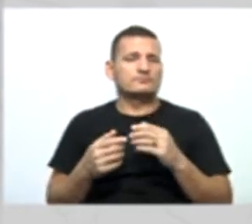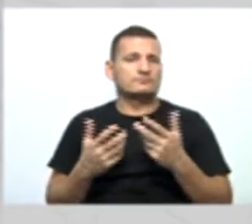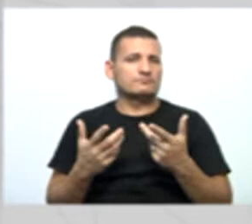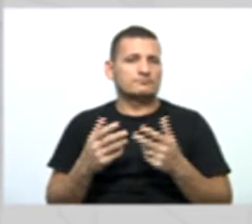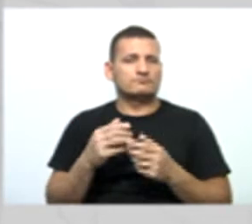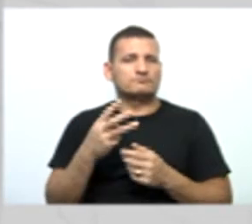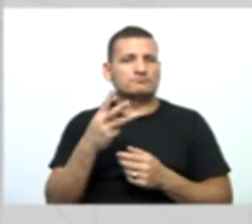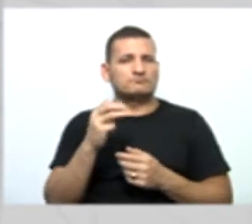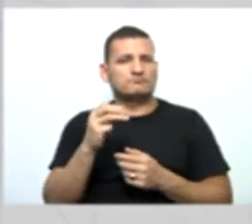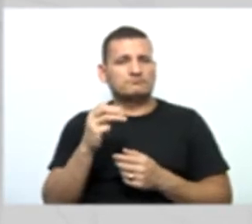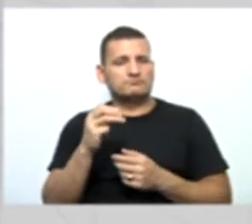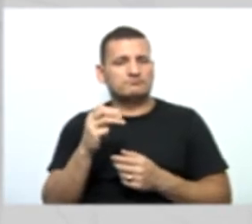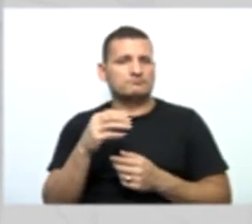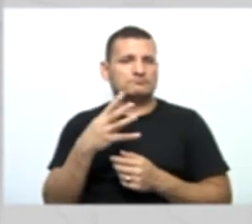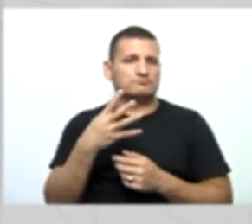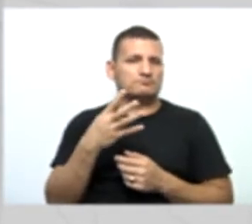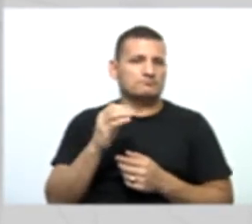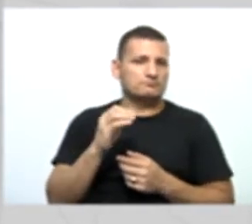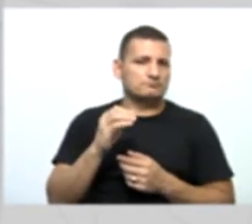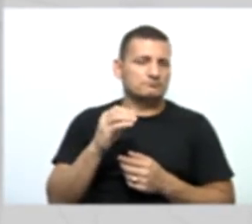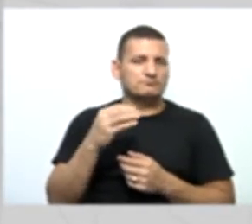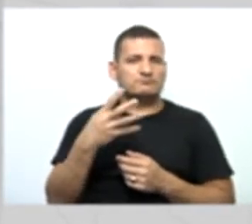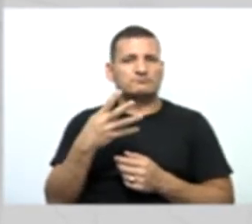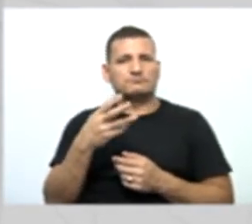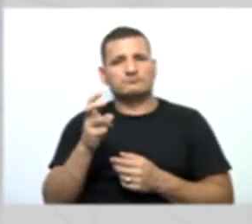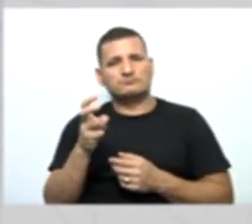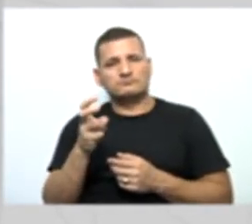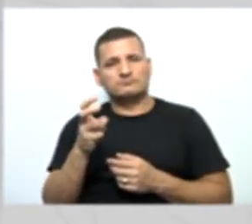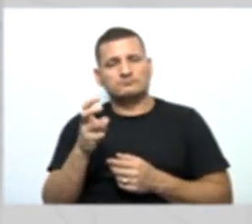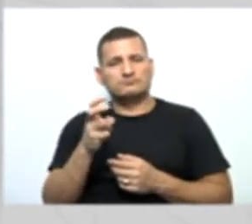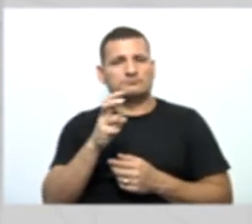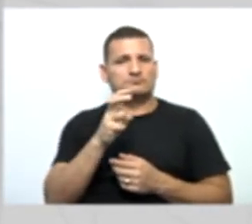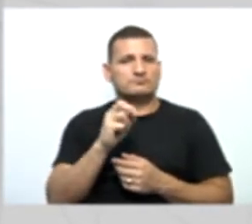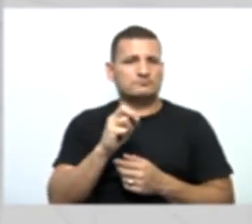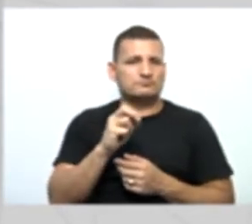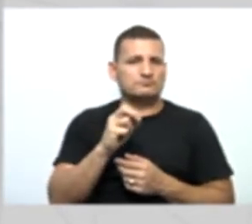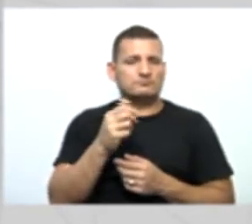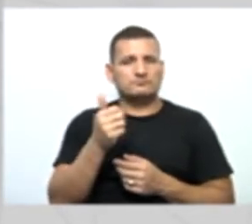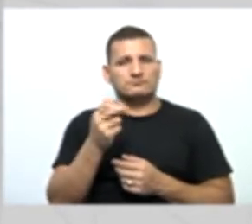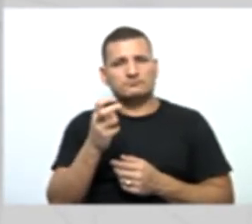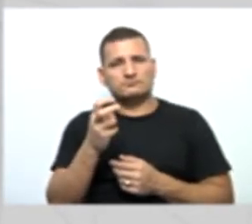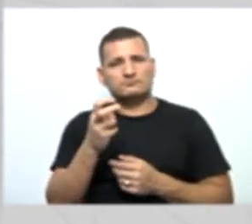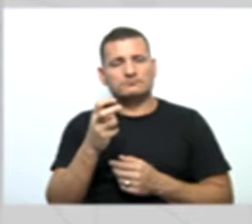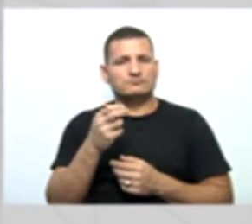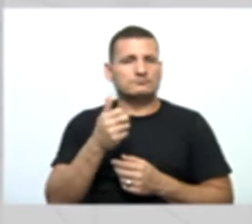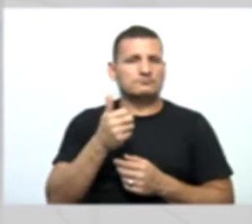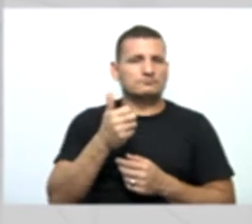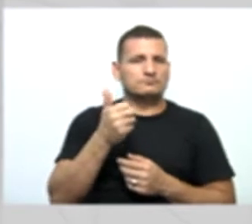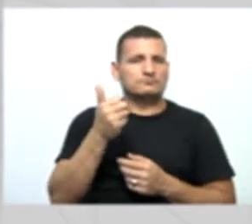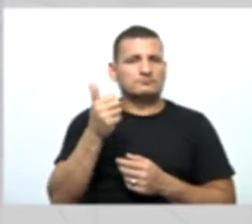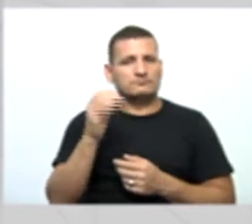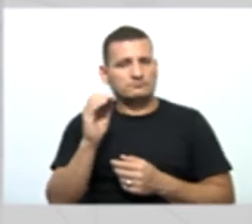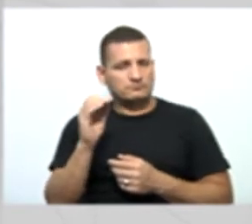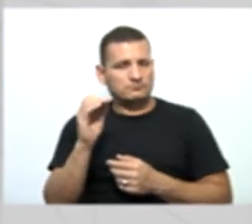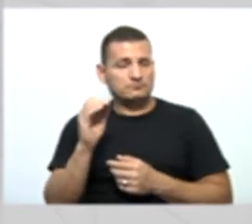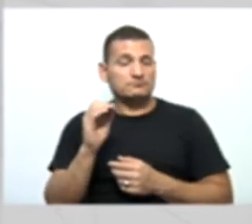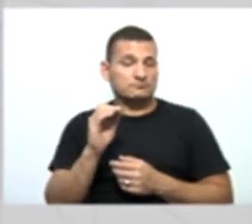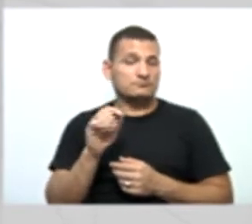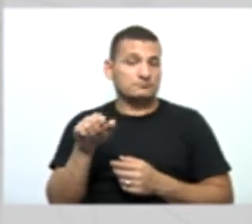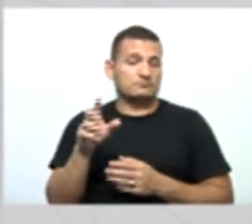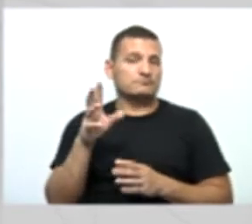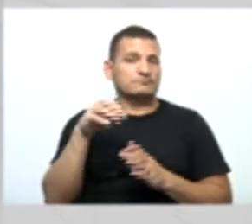Poderia ser 30, 45, 50, 15, 10. Então, esse valor vai ser determinado